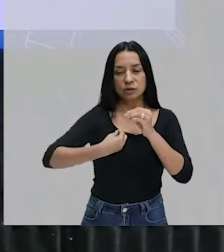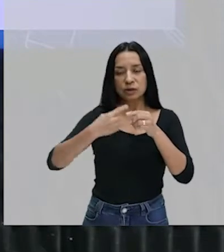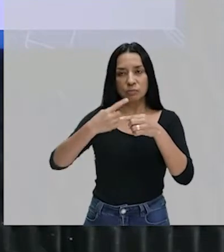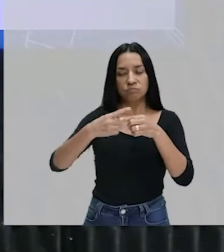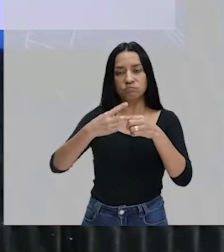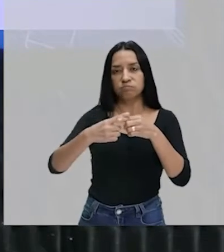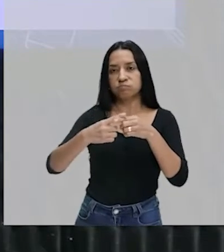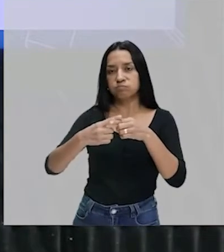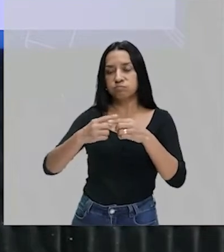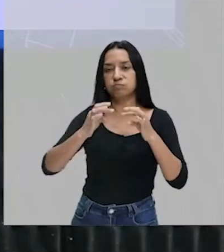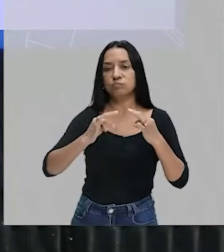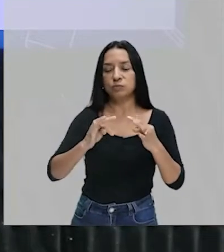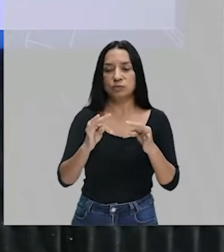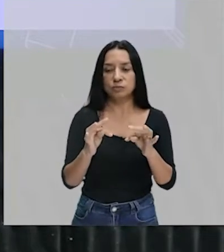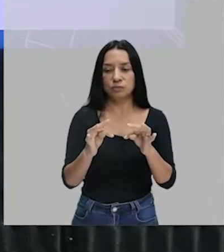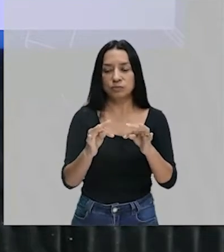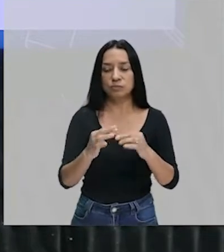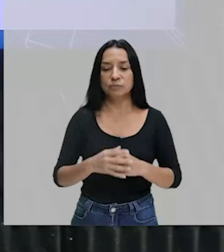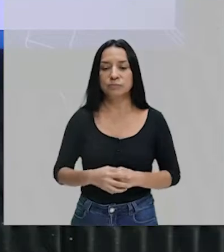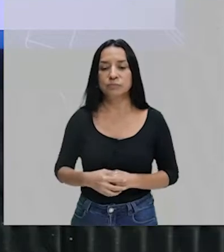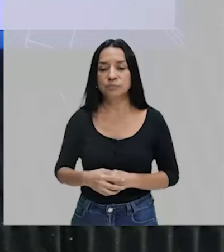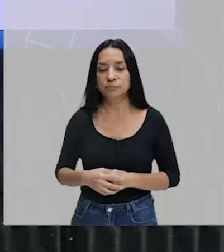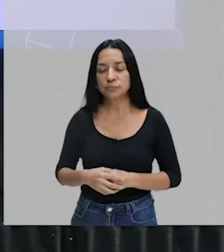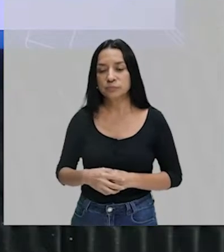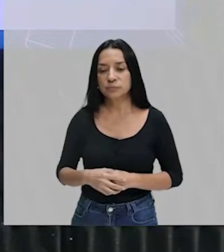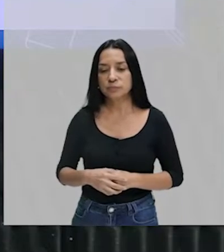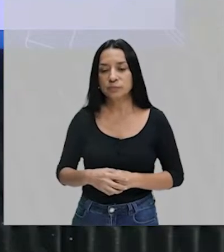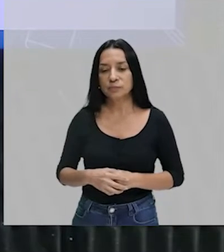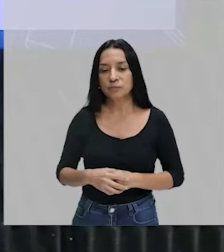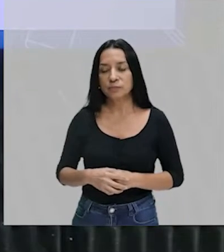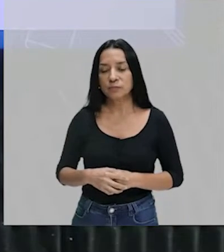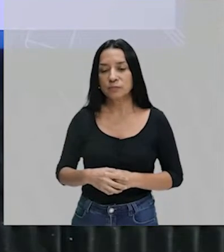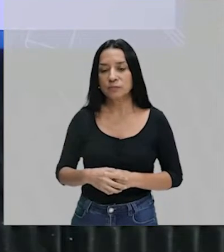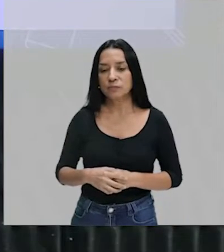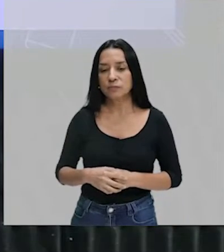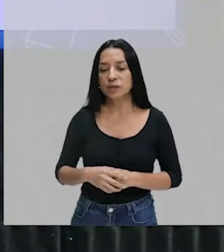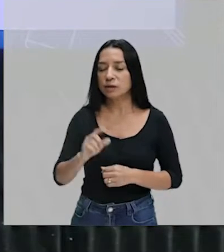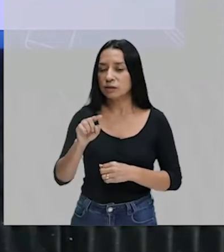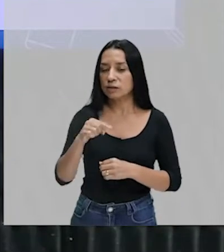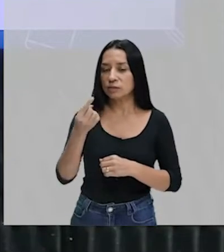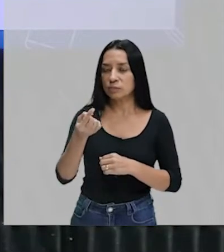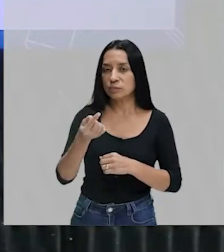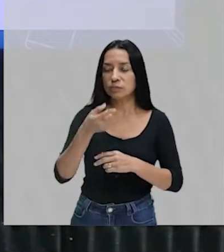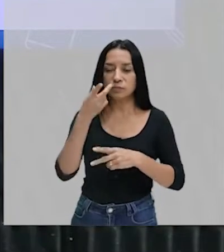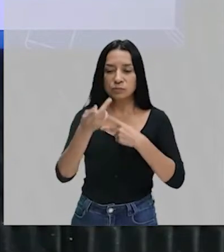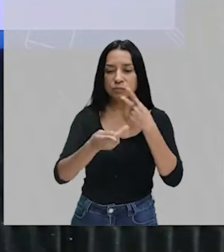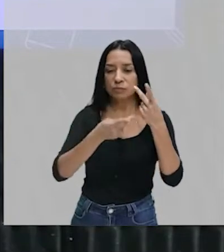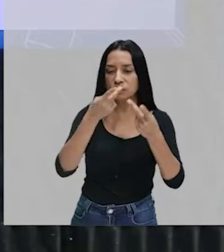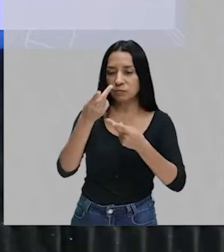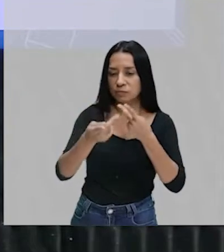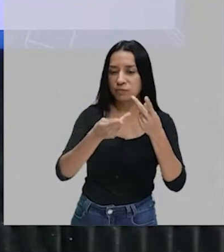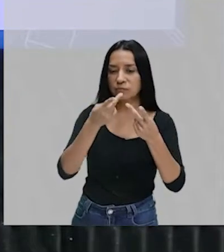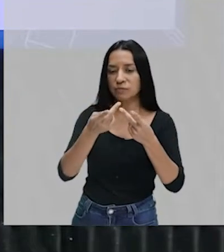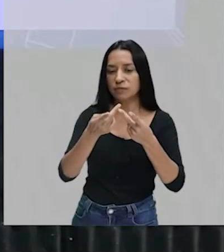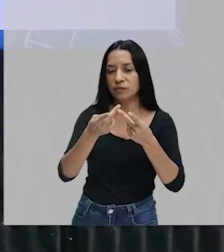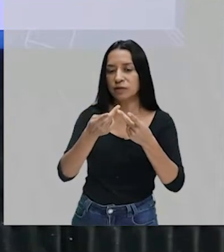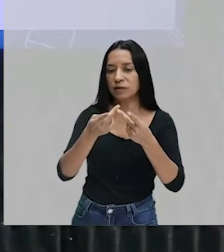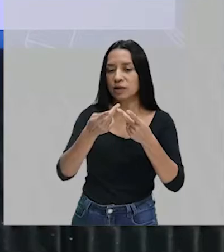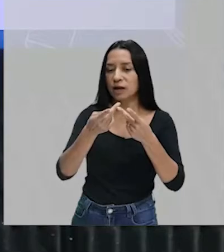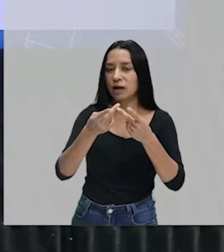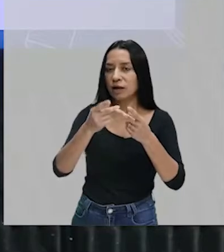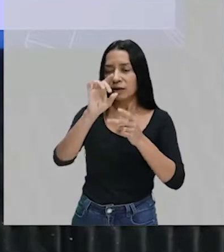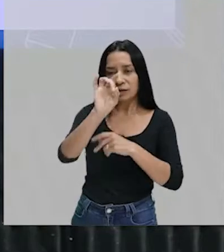causa da tecnologia bom depois vamos falar especificamente das abreviações nos bate-papos do chat abbreviations